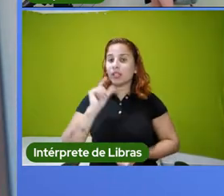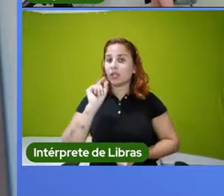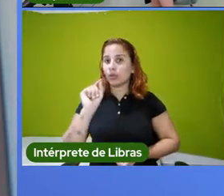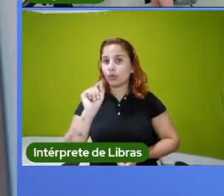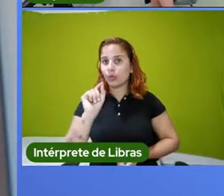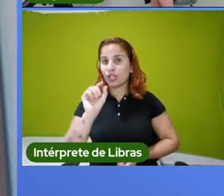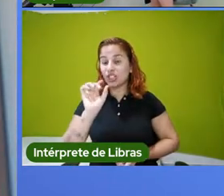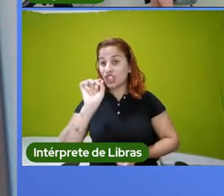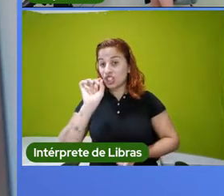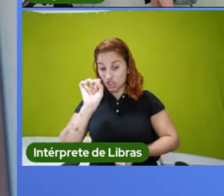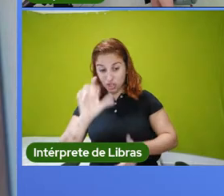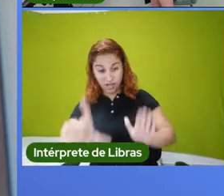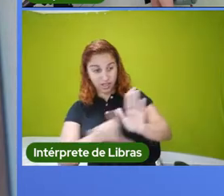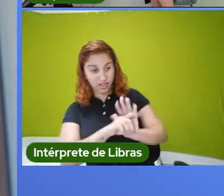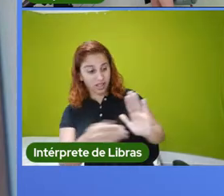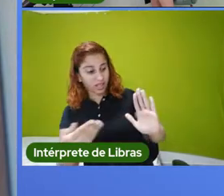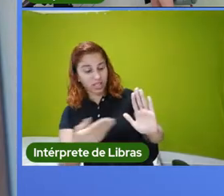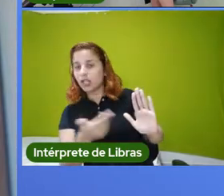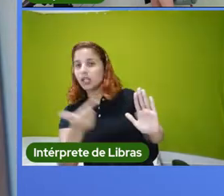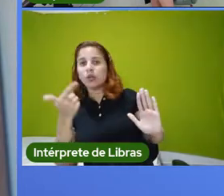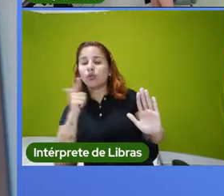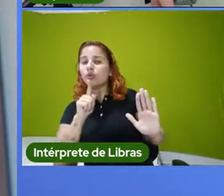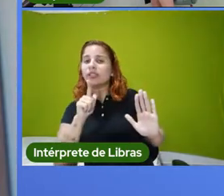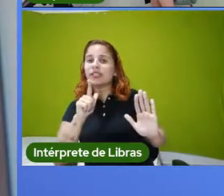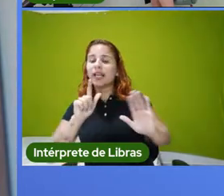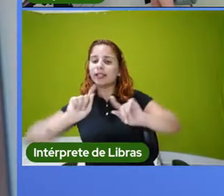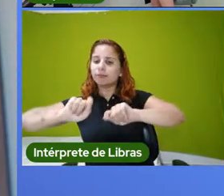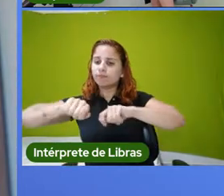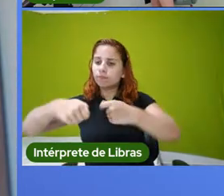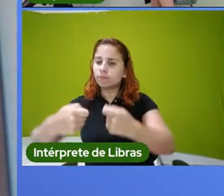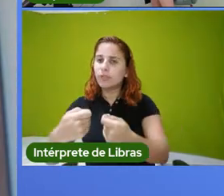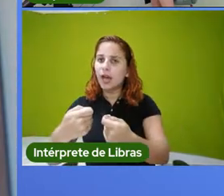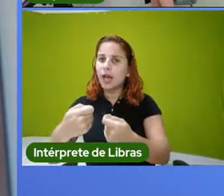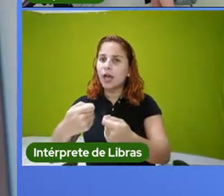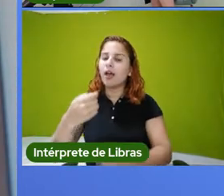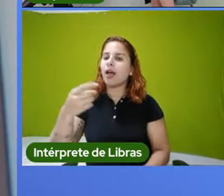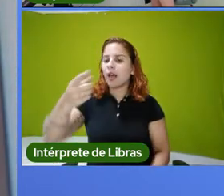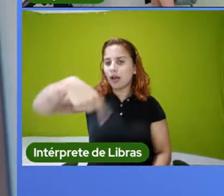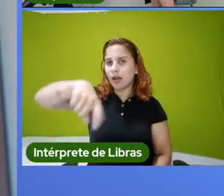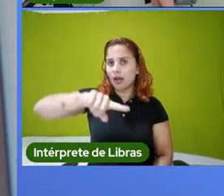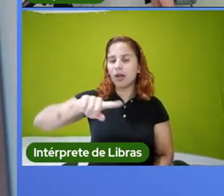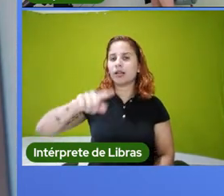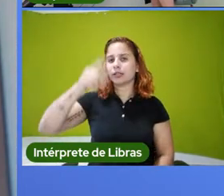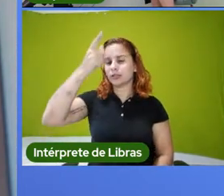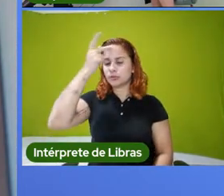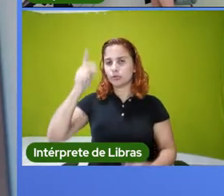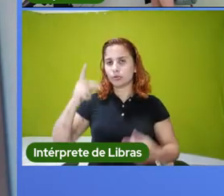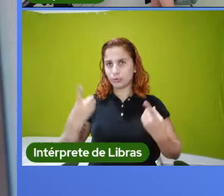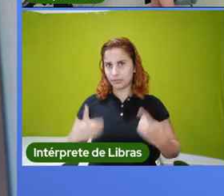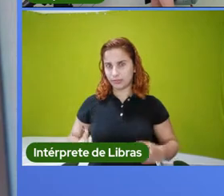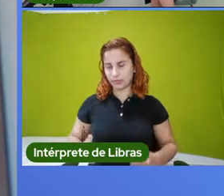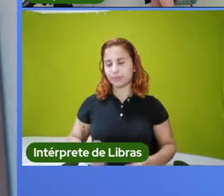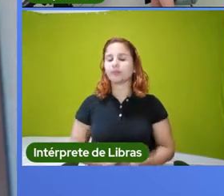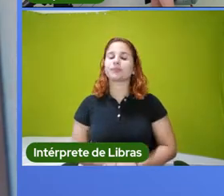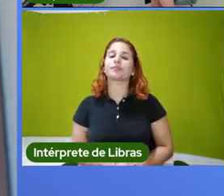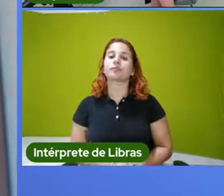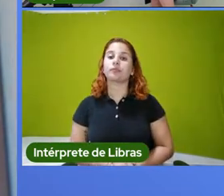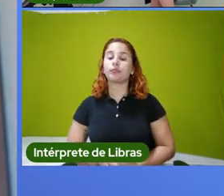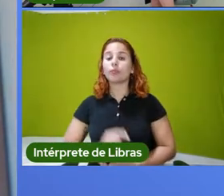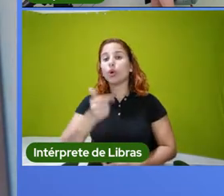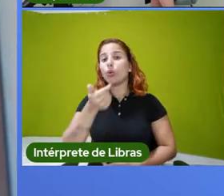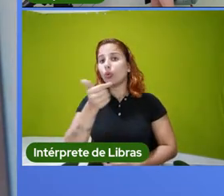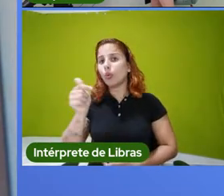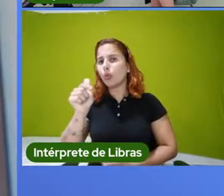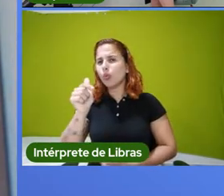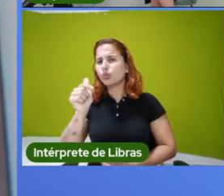apenas ela é insuficiente para promover a inclusão no mercado de trabalho. E um outro aspecto que eu vi fazendo